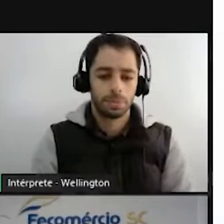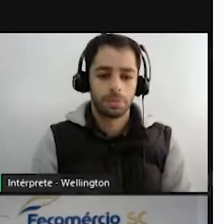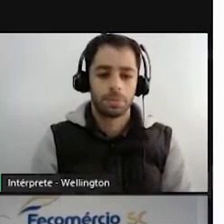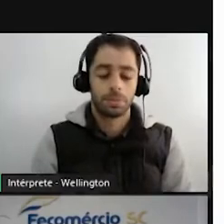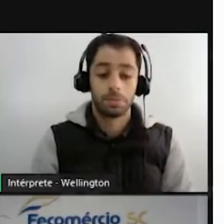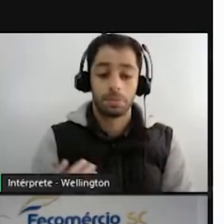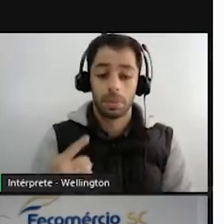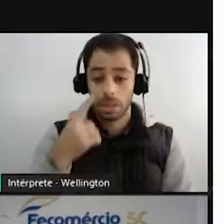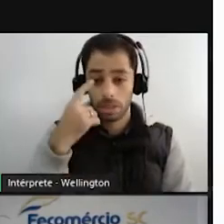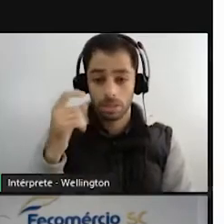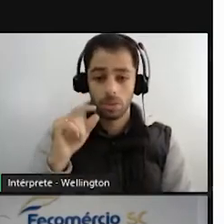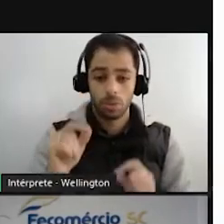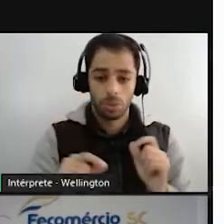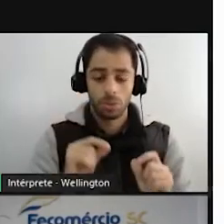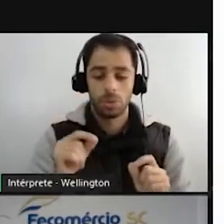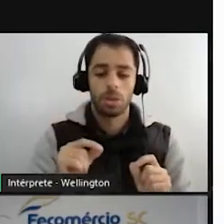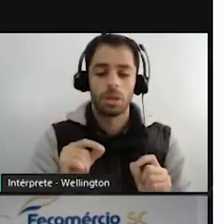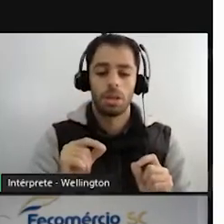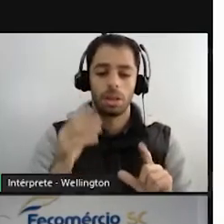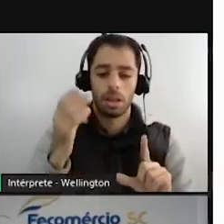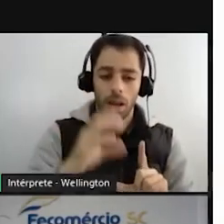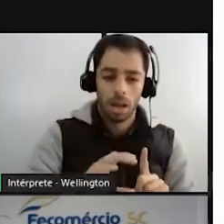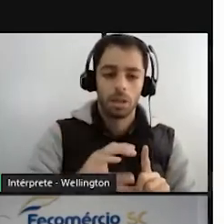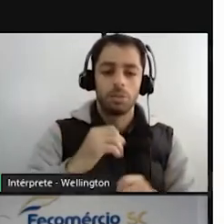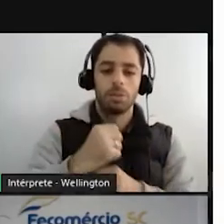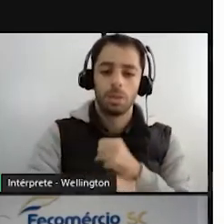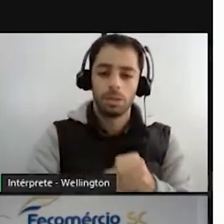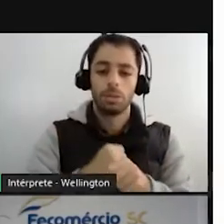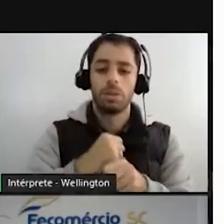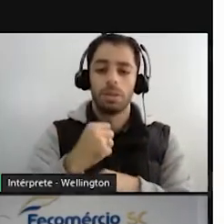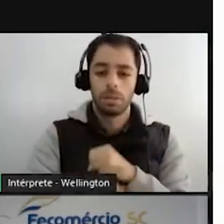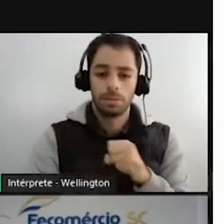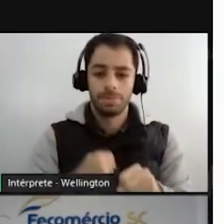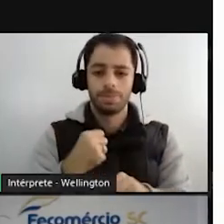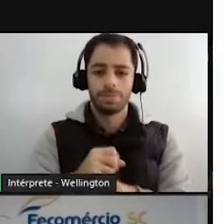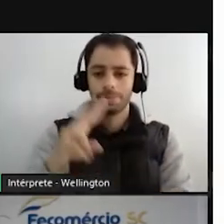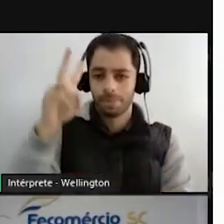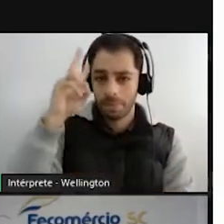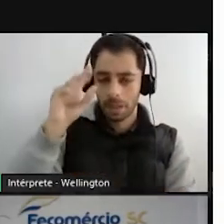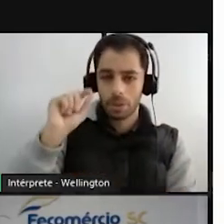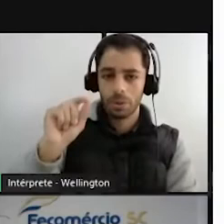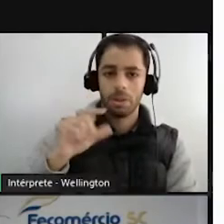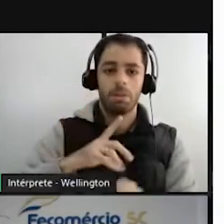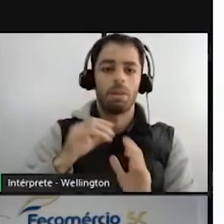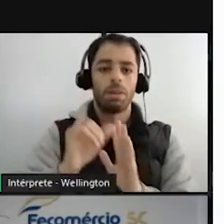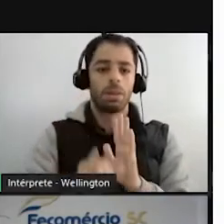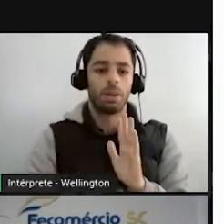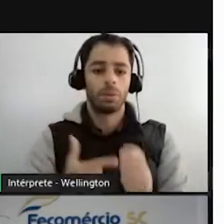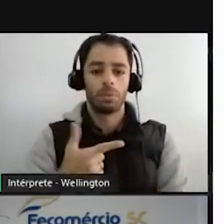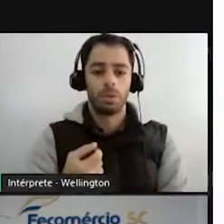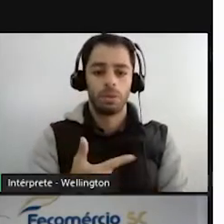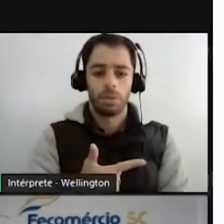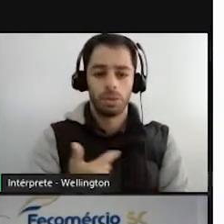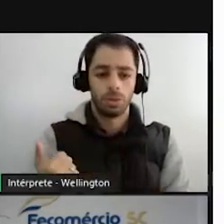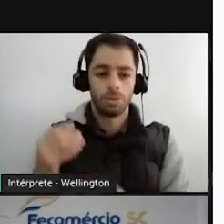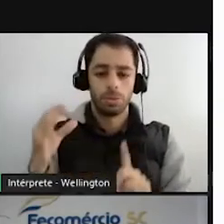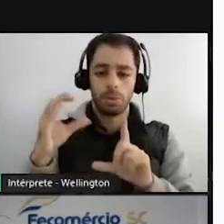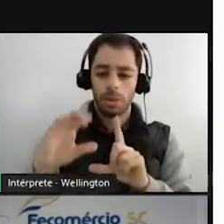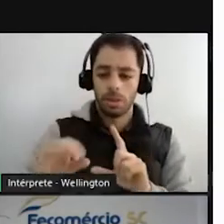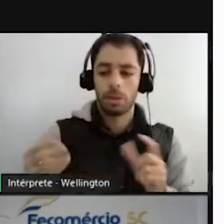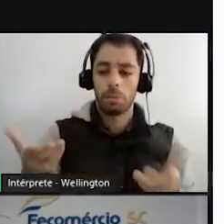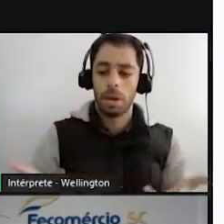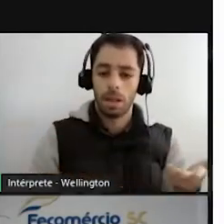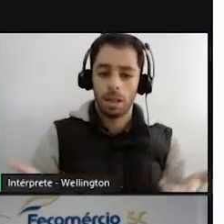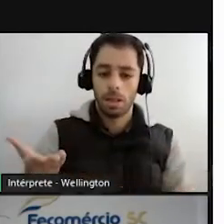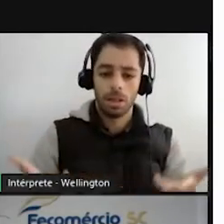interessante que seja publicado anualmente porque eu fiquei de lembrar a gente está no edital 2020 no você publica o balanço de